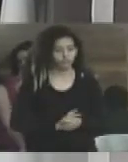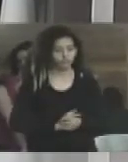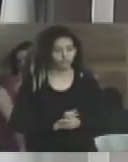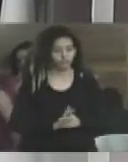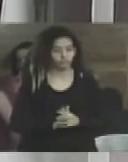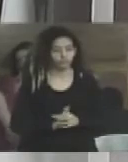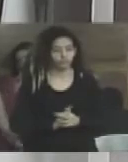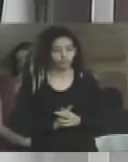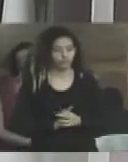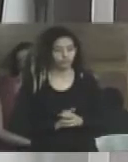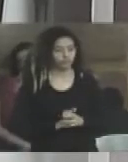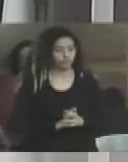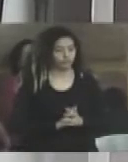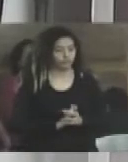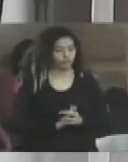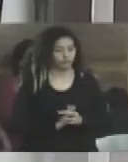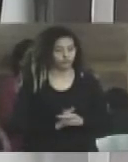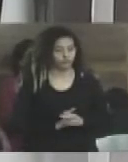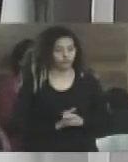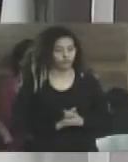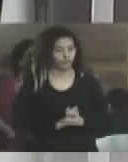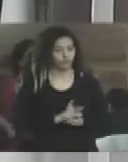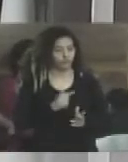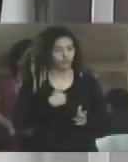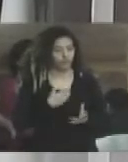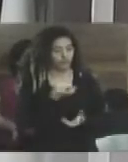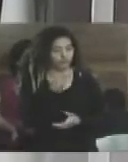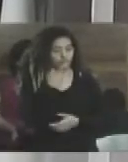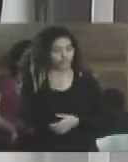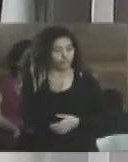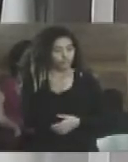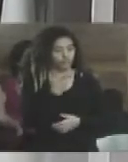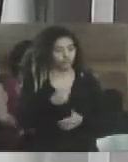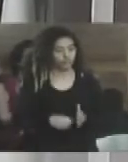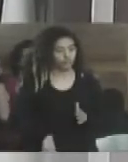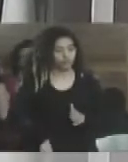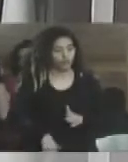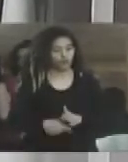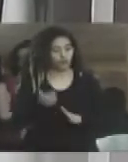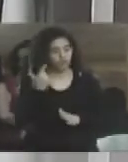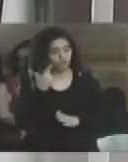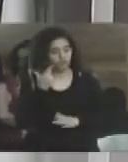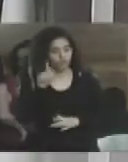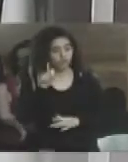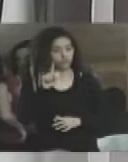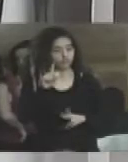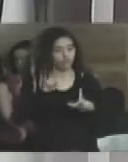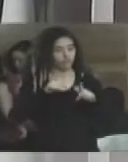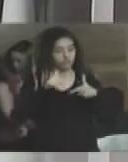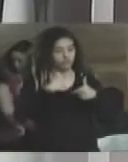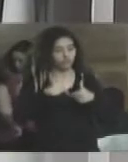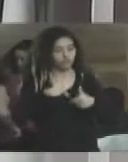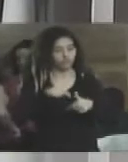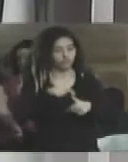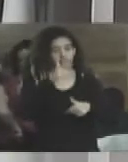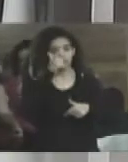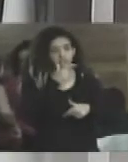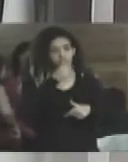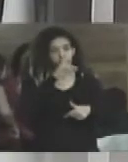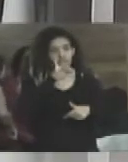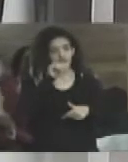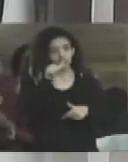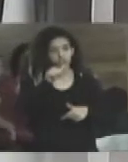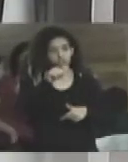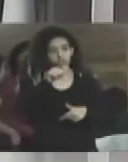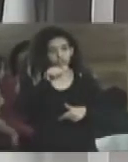coisa. E eu quero dar uma sugestão que na próxima manifestação pacífica, que seja no dia de segunda-feira, que é o dia que o peão está